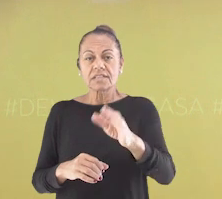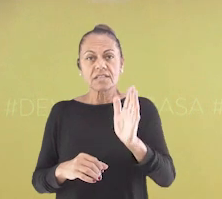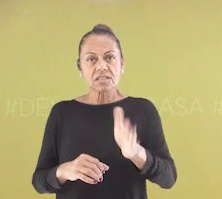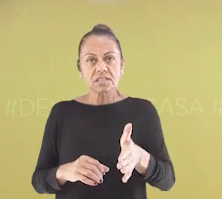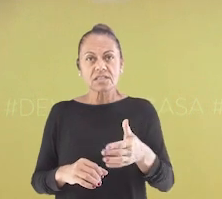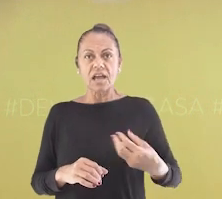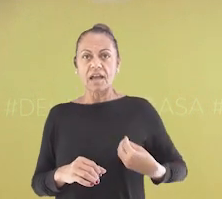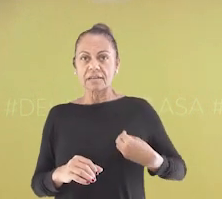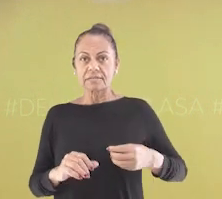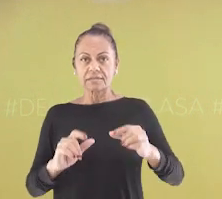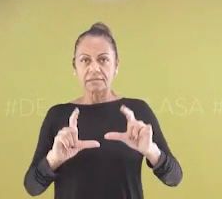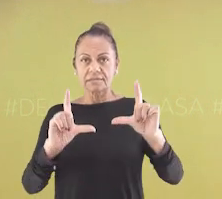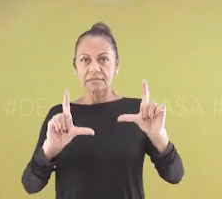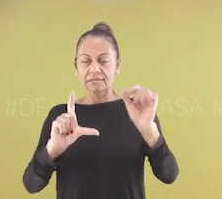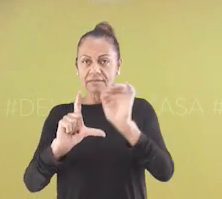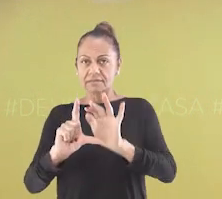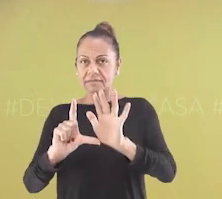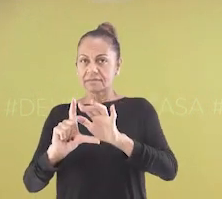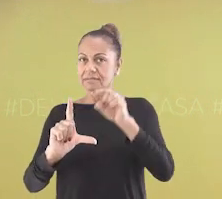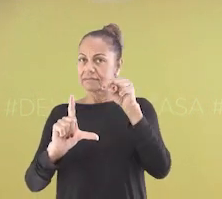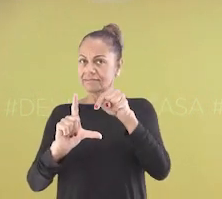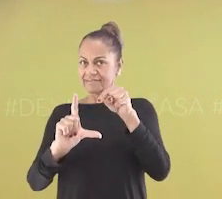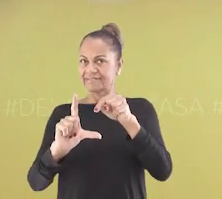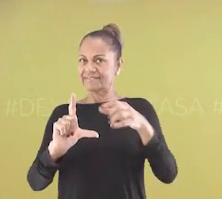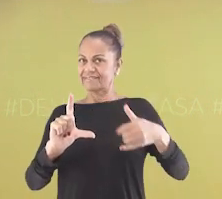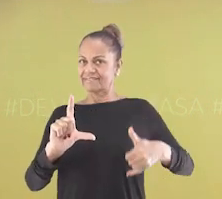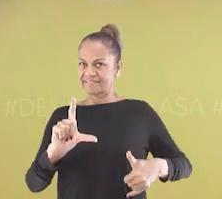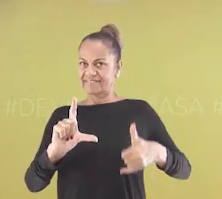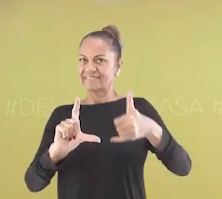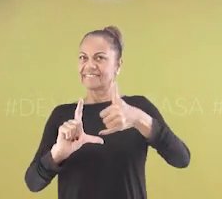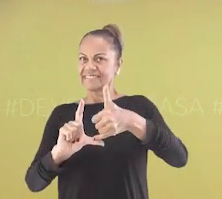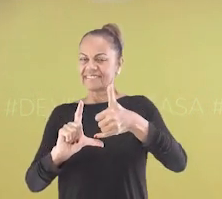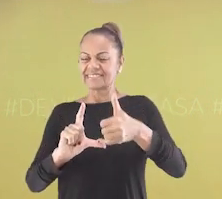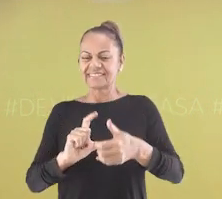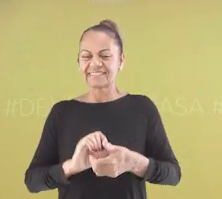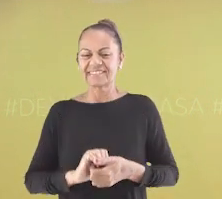as suas presenças na aula de hoje? Se ainda não marcaram, é só apontar o seu